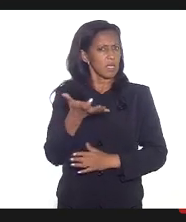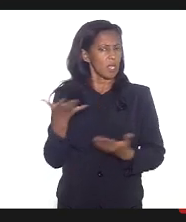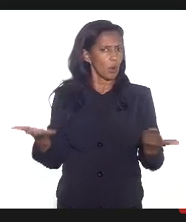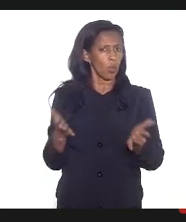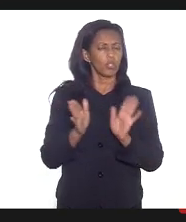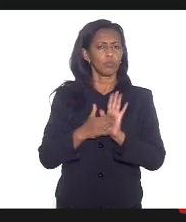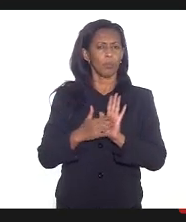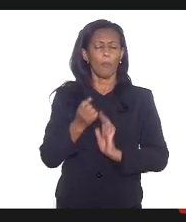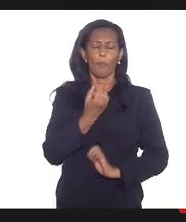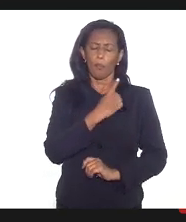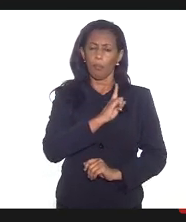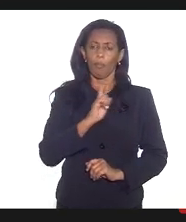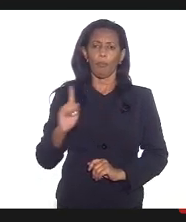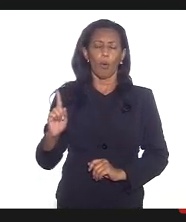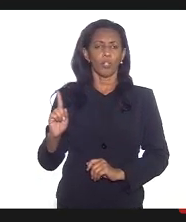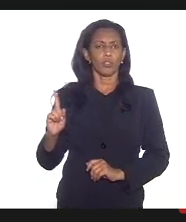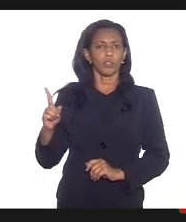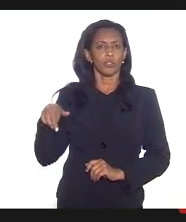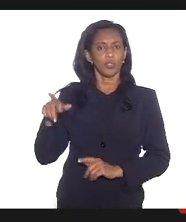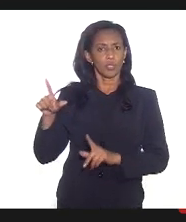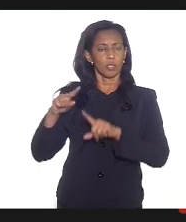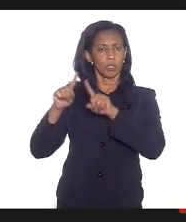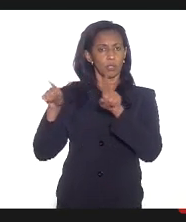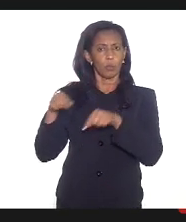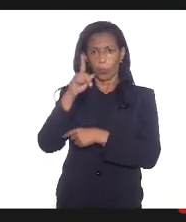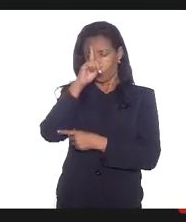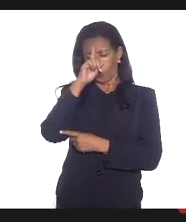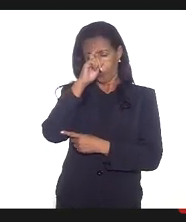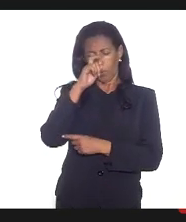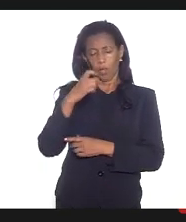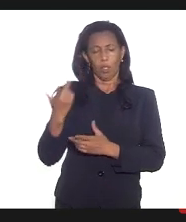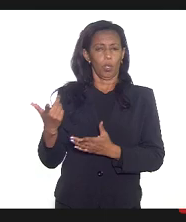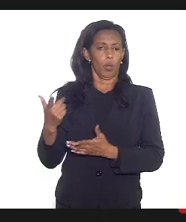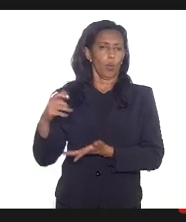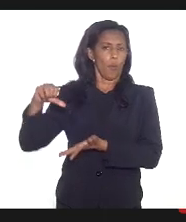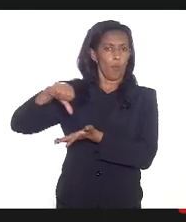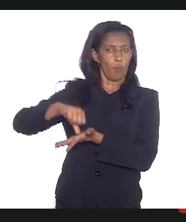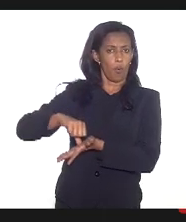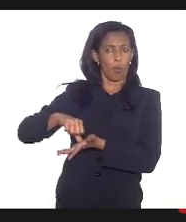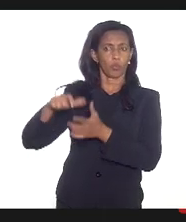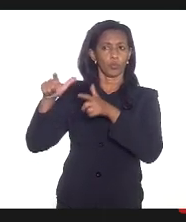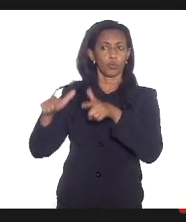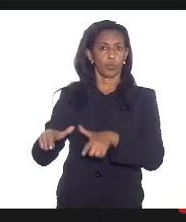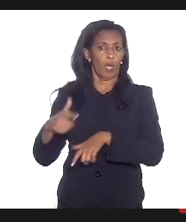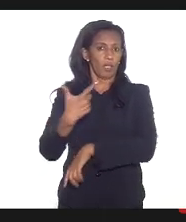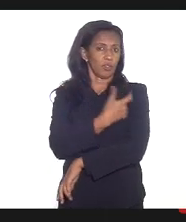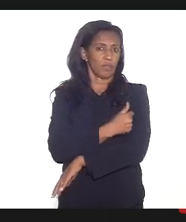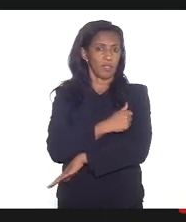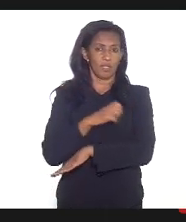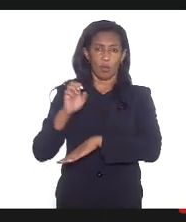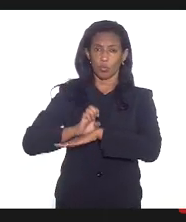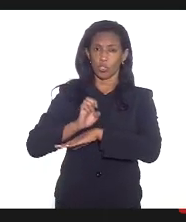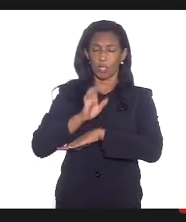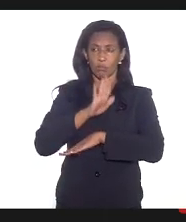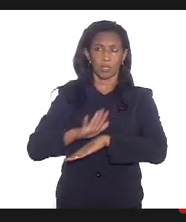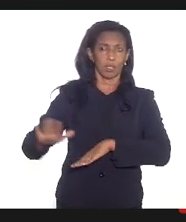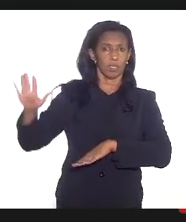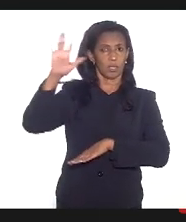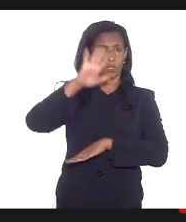elas podem procurar a rede na Évora os momentos e os locais de vacinação do Estado inteiro